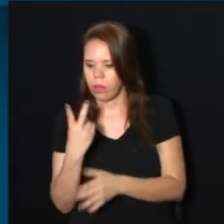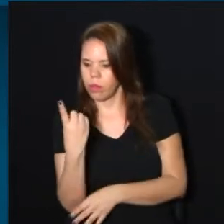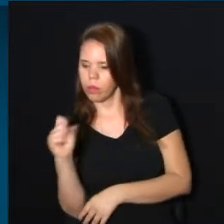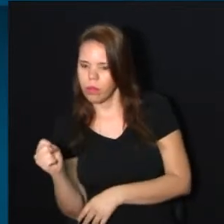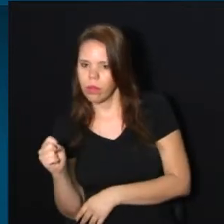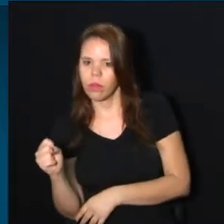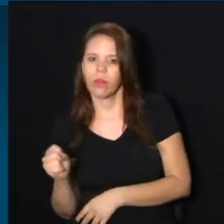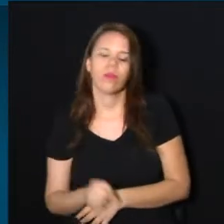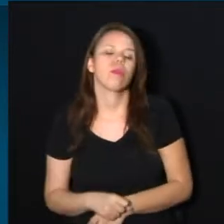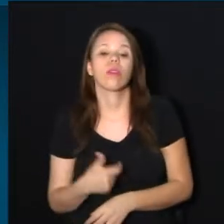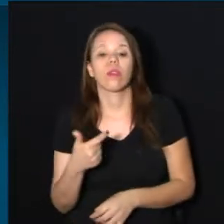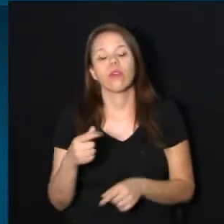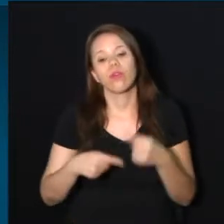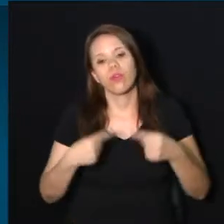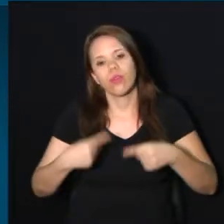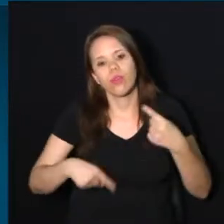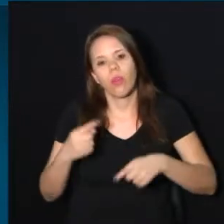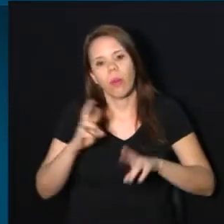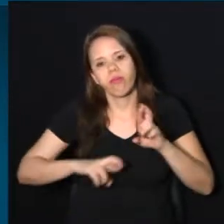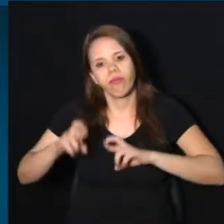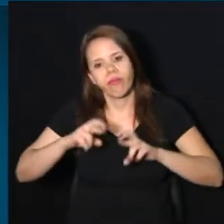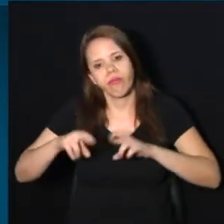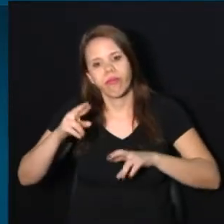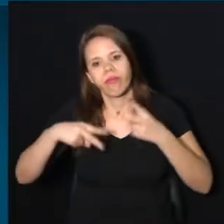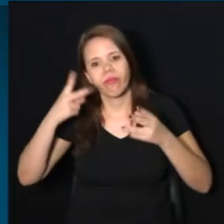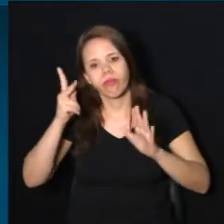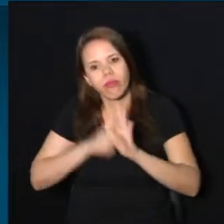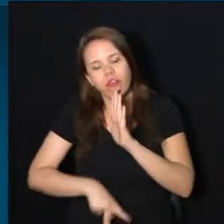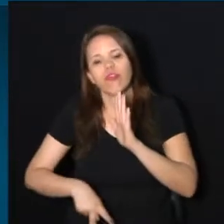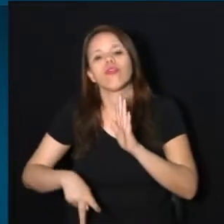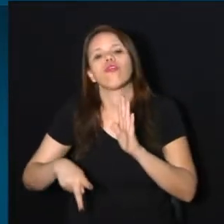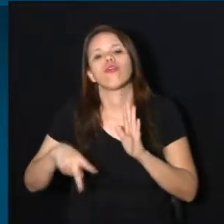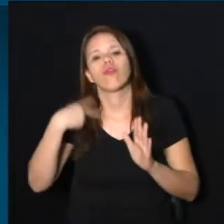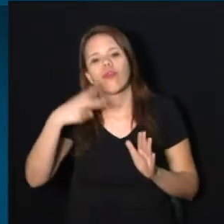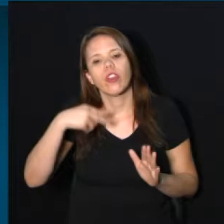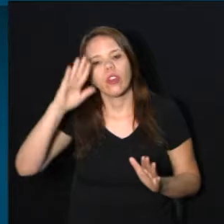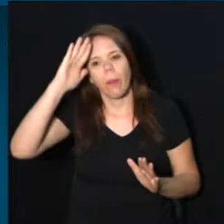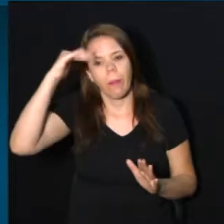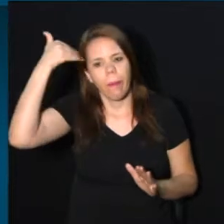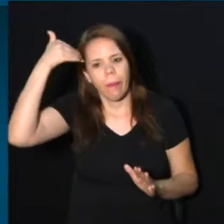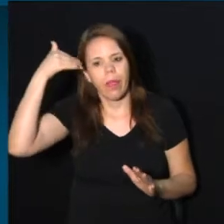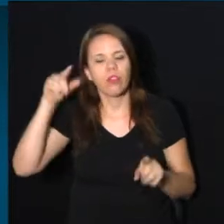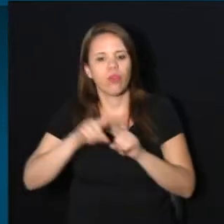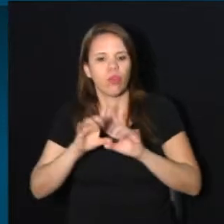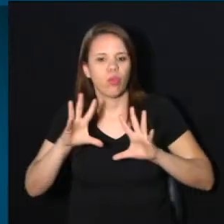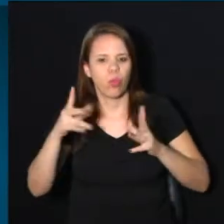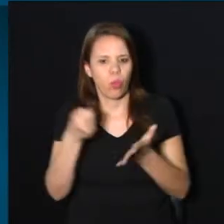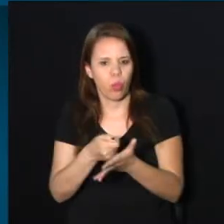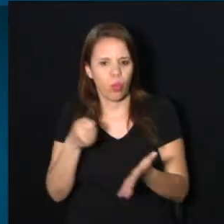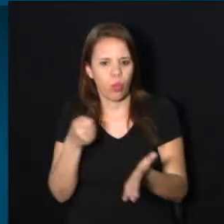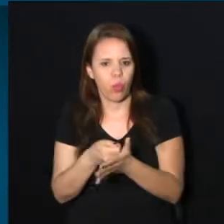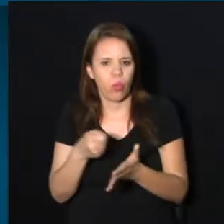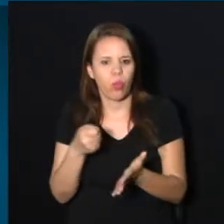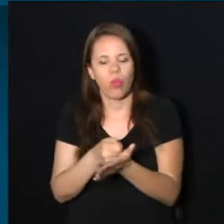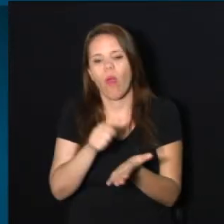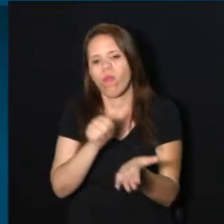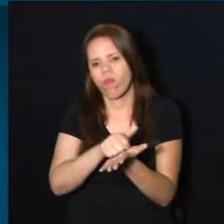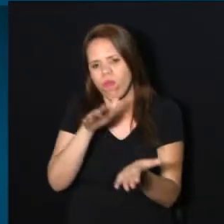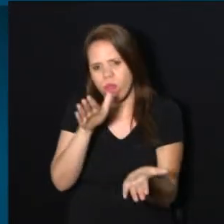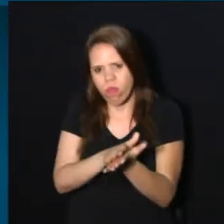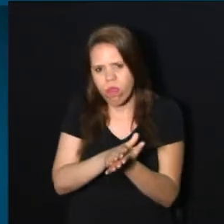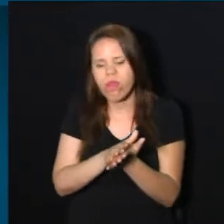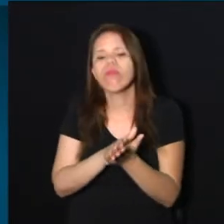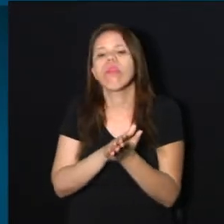Em segunda discussão, será analisado o projeto do vereador Pedro Tourinho, que obriga todos os autos de infração de transporte